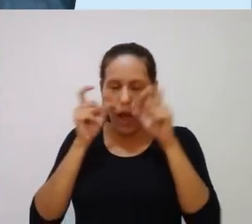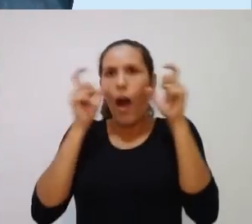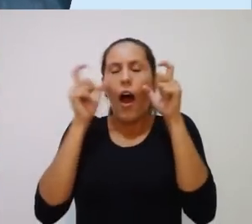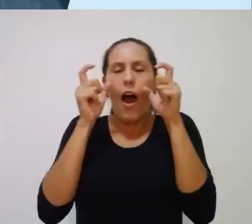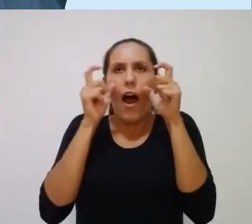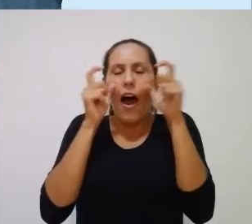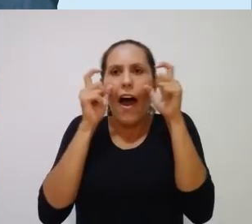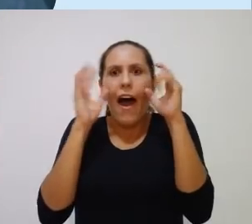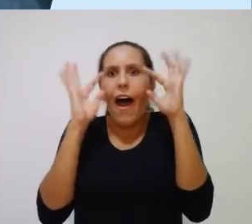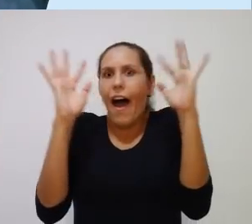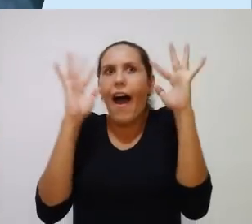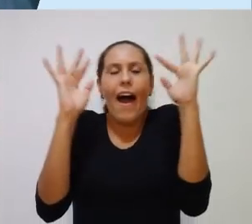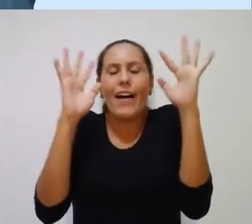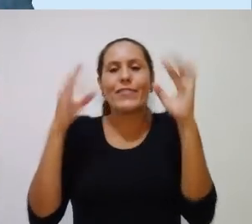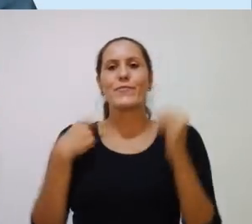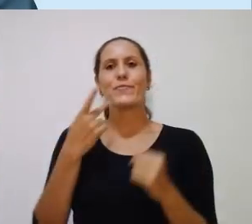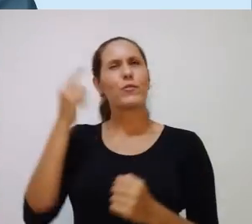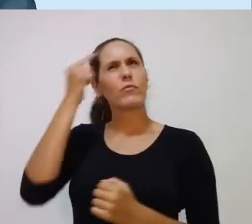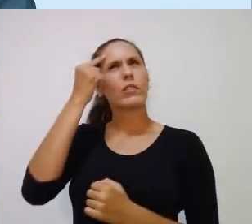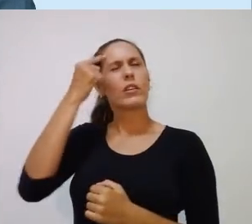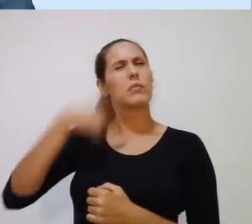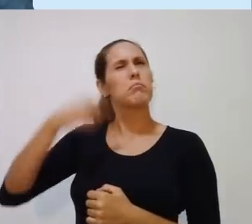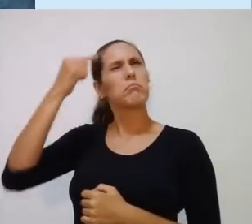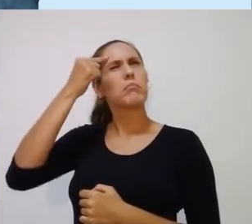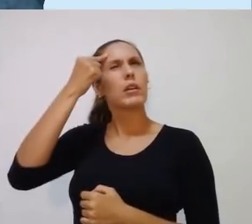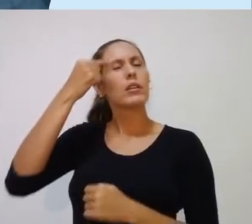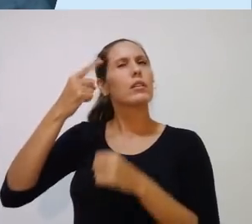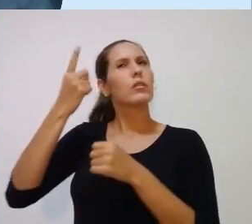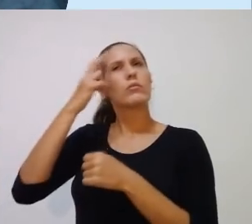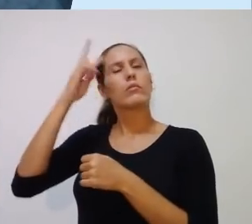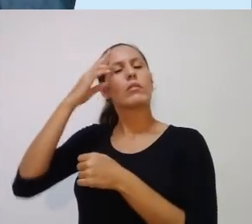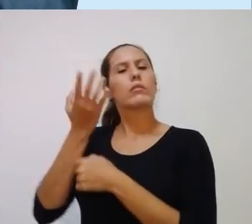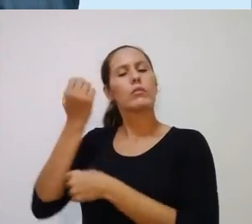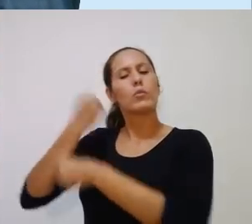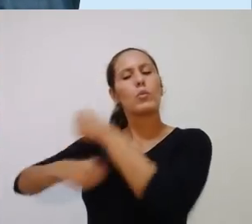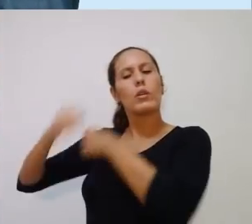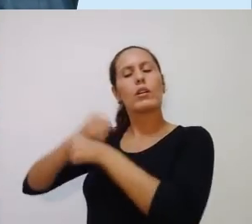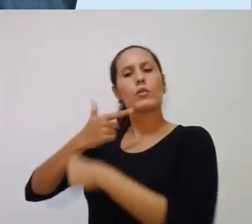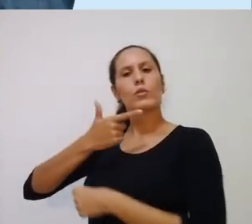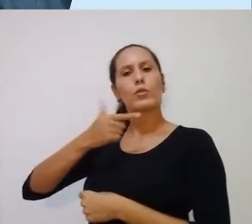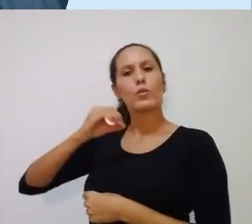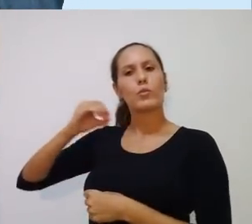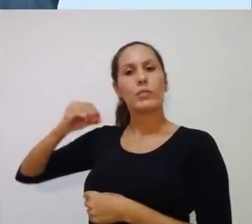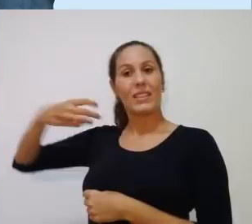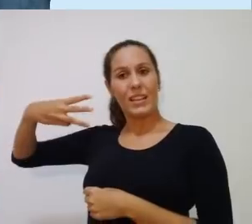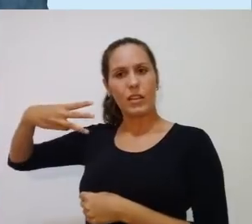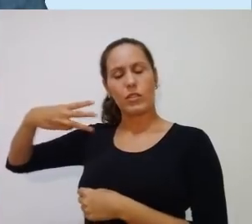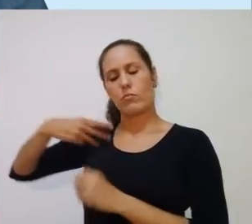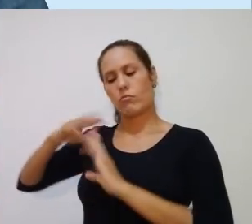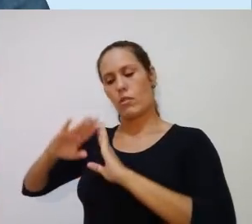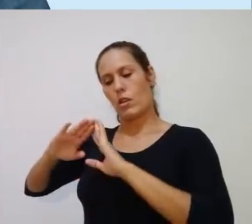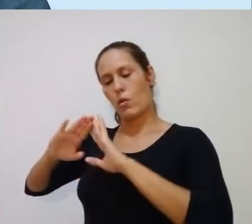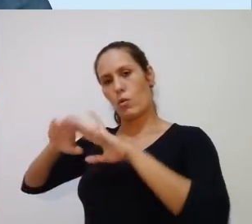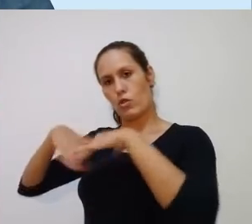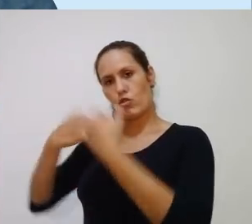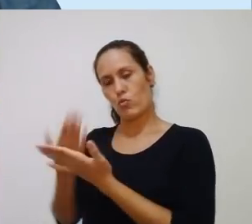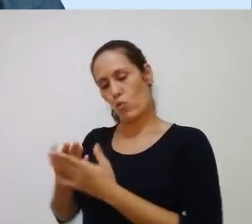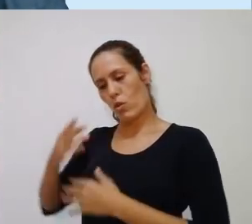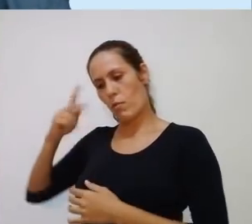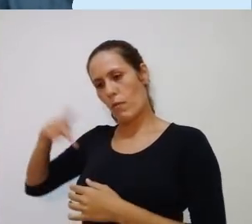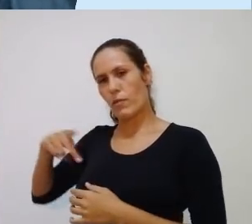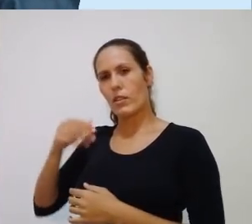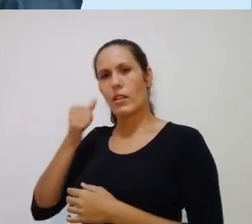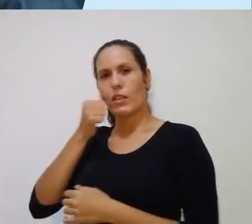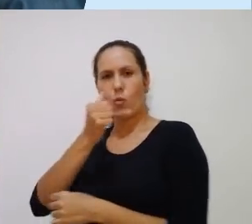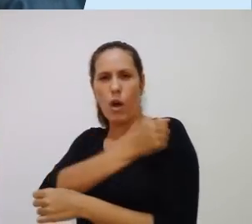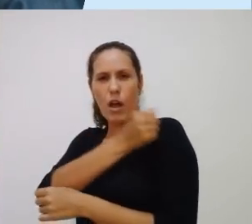pro nada. Eu fiquei pensando lá no ano de 2003, quando eu era professor de uma certa escola e tinha uma estudante